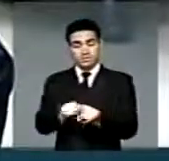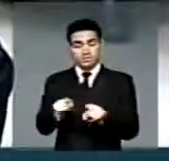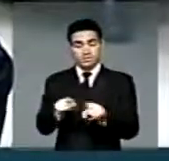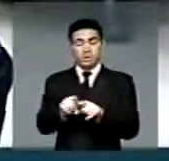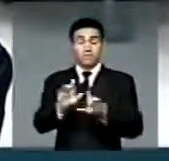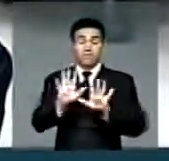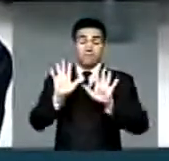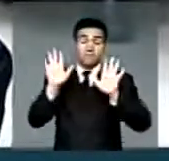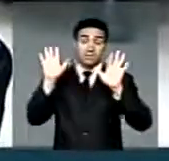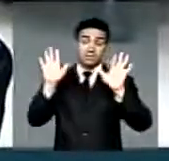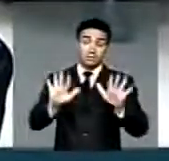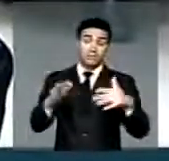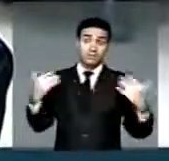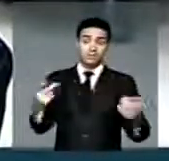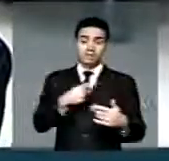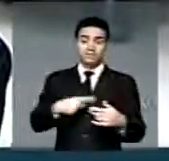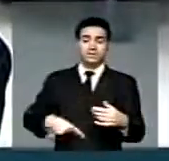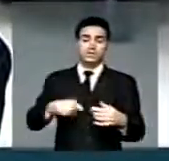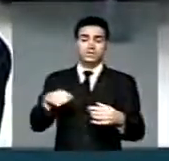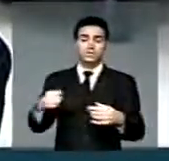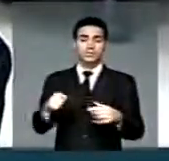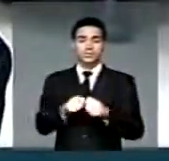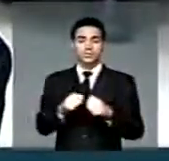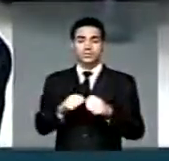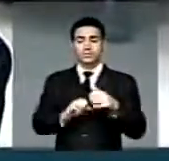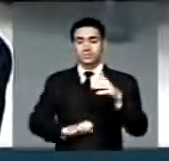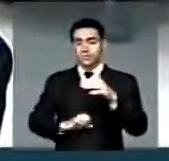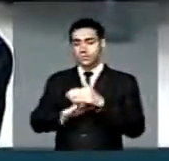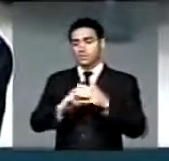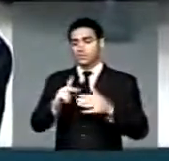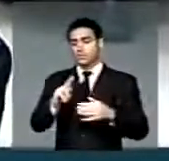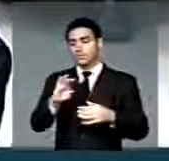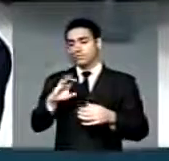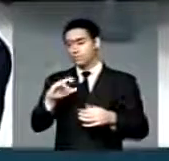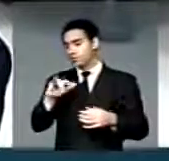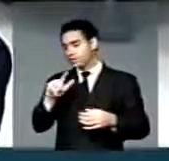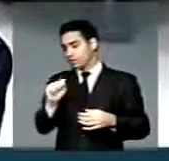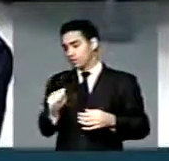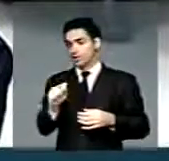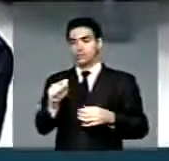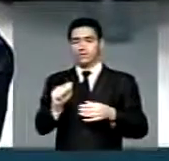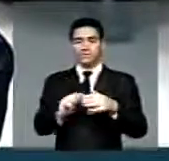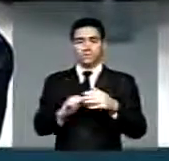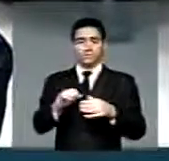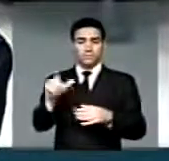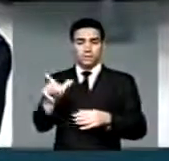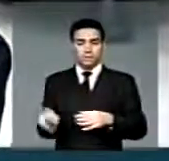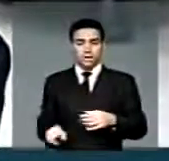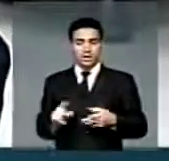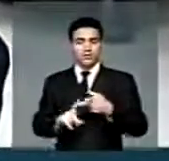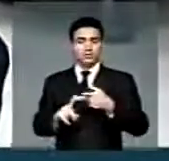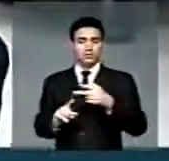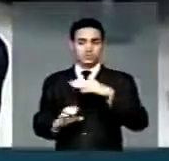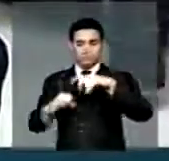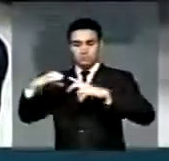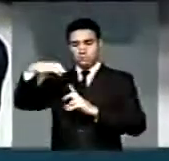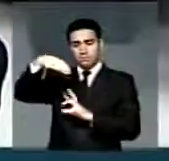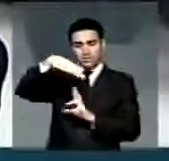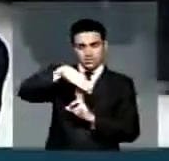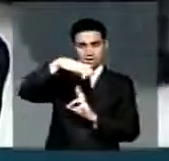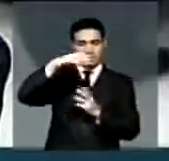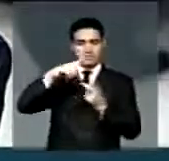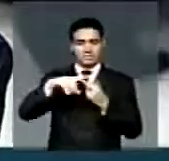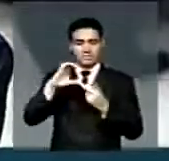pareça, senhor presidente, patrocinadas por empresas públicas e privadas como Bradesco, Banco BMG,